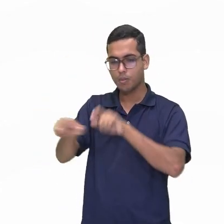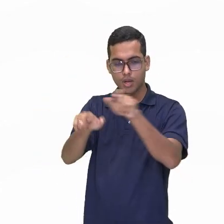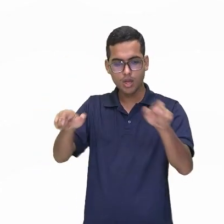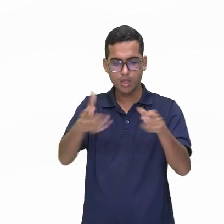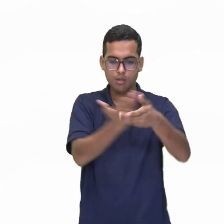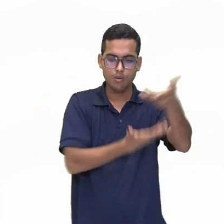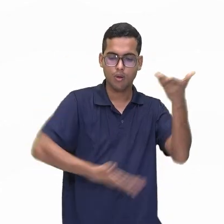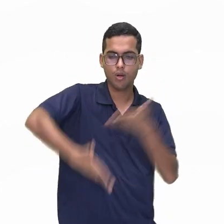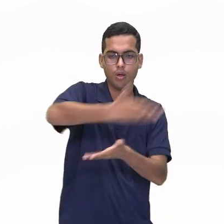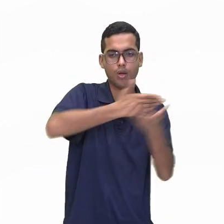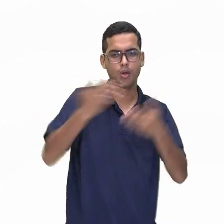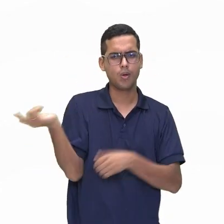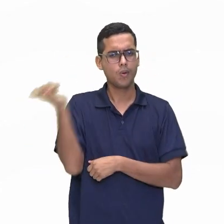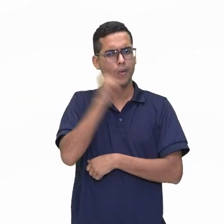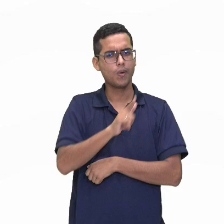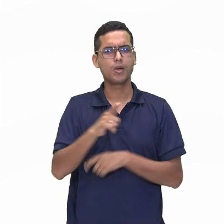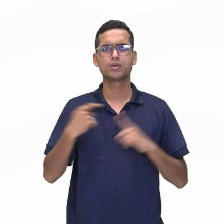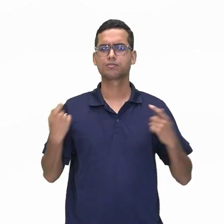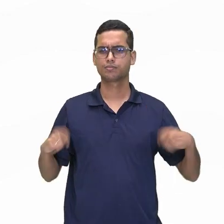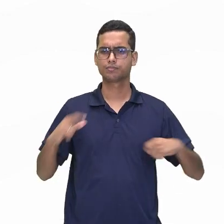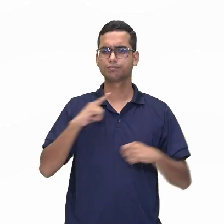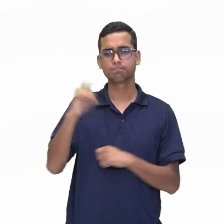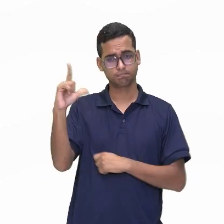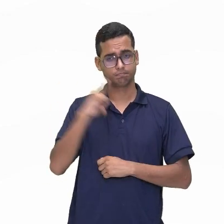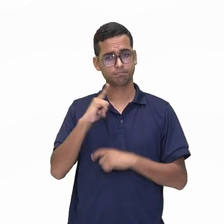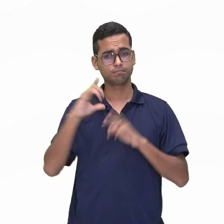Então, é necessário ter essa